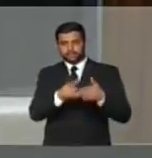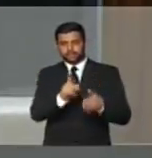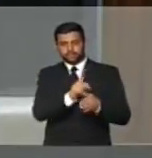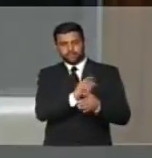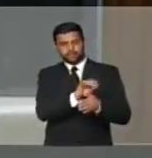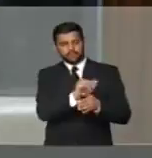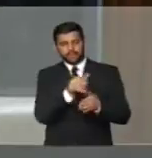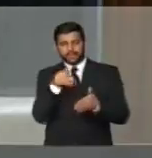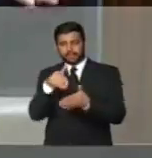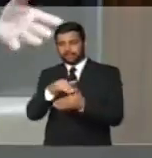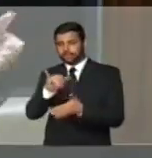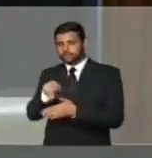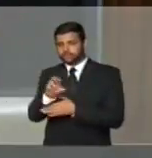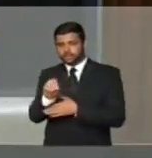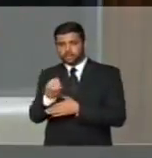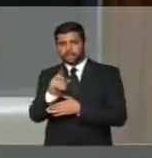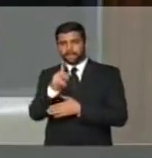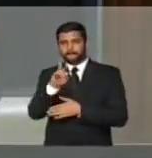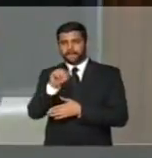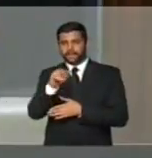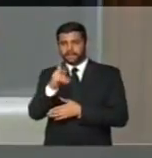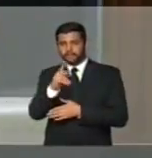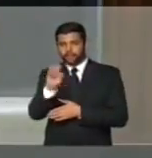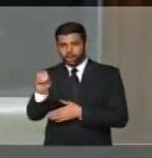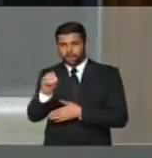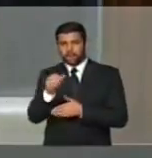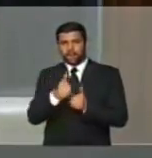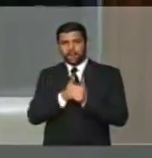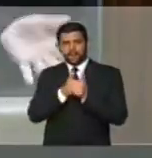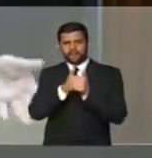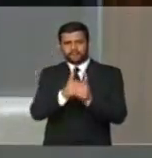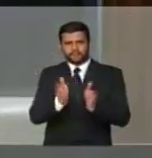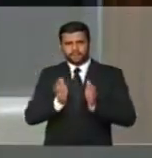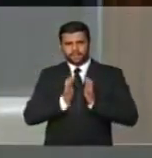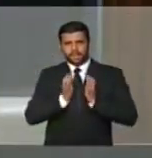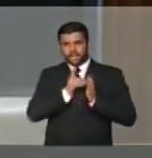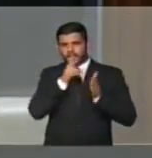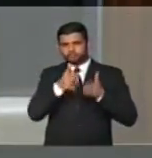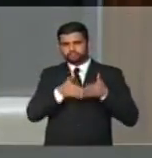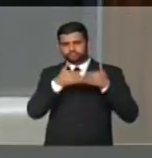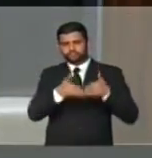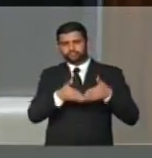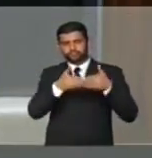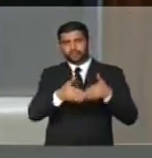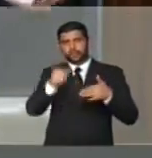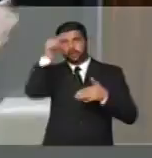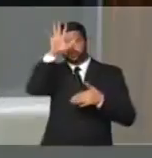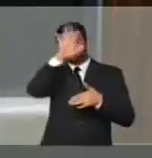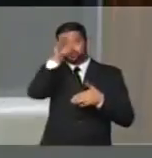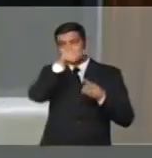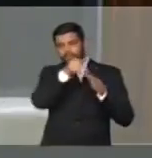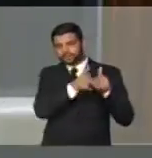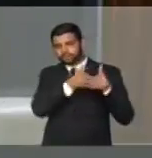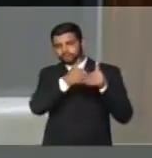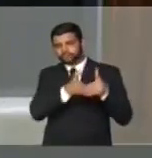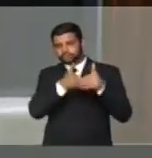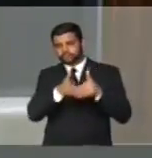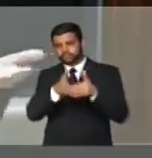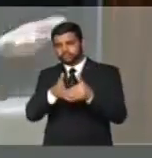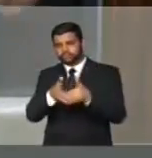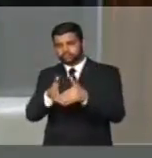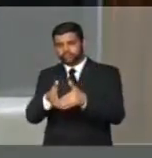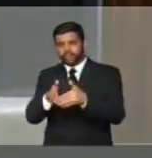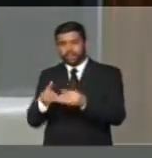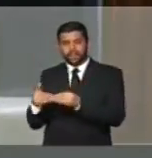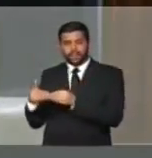Petrolina, Juazeiro, até Pirapora, levando a riqueza do Nordeste lá para o início do Sudeste do